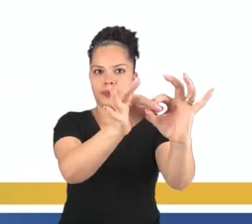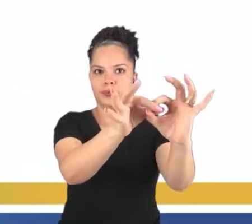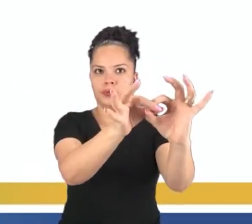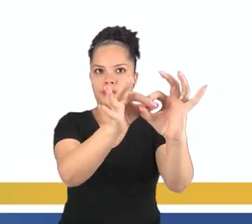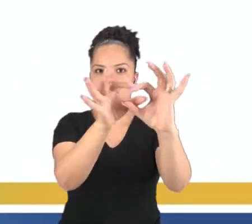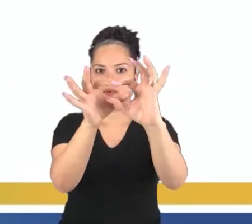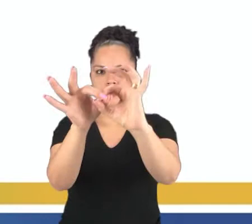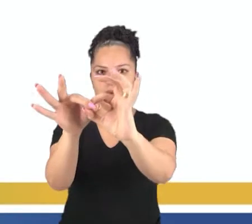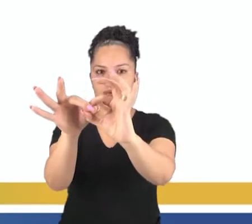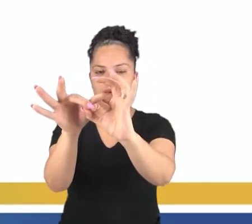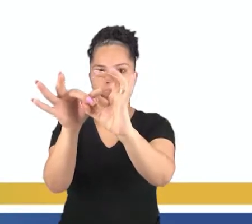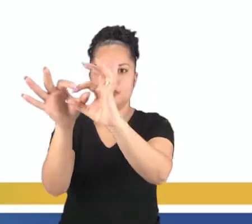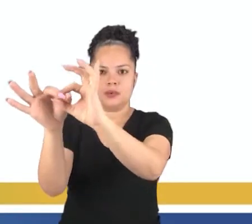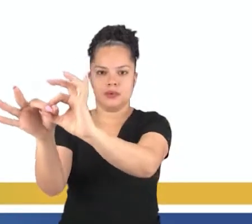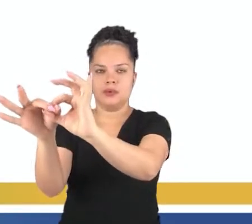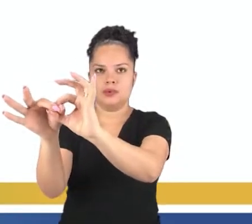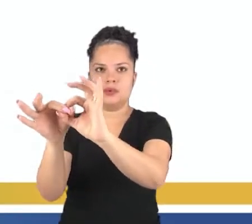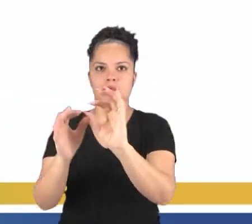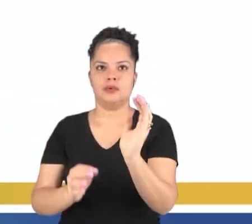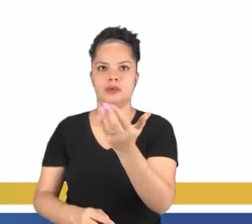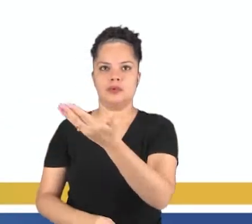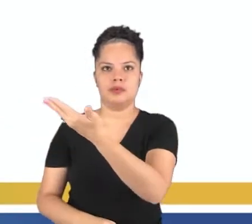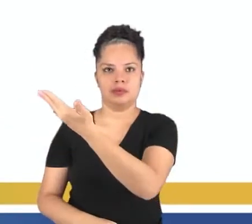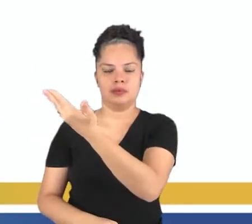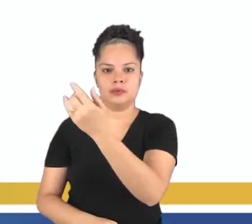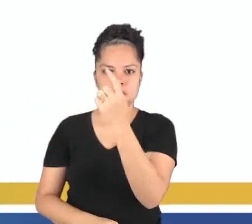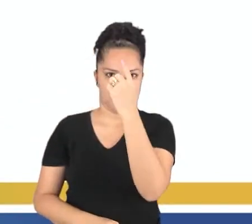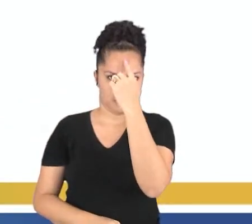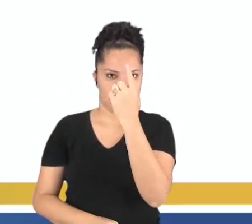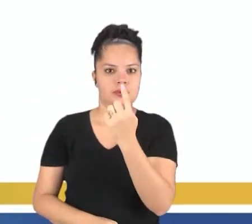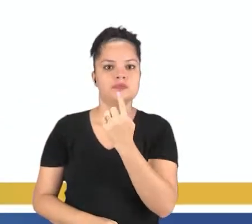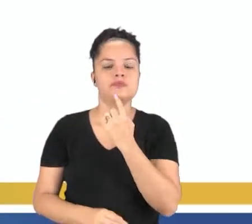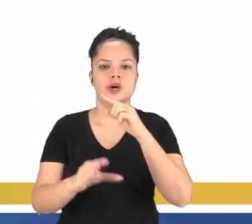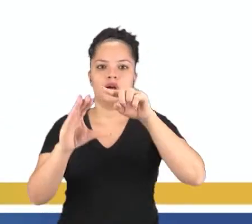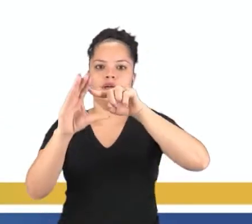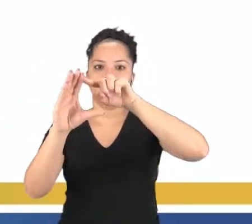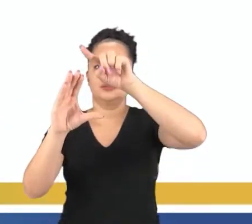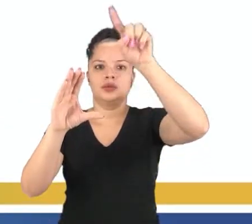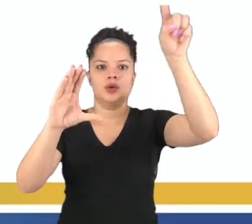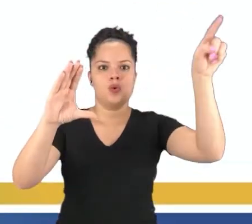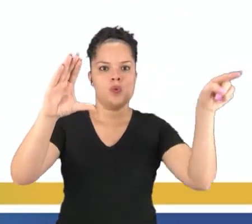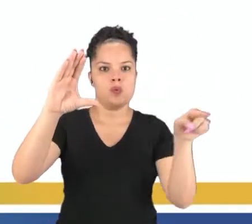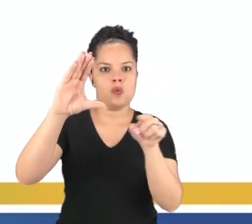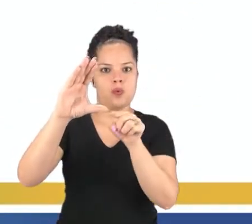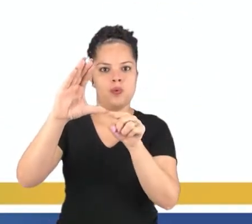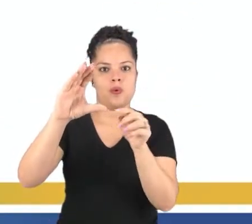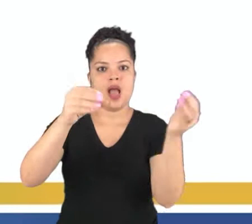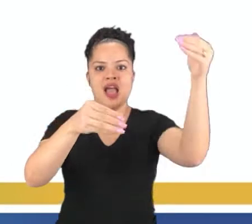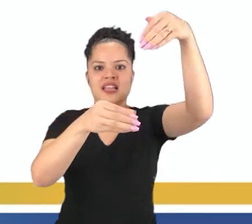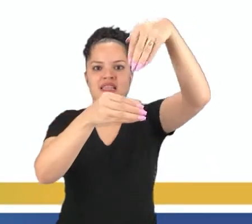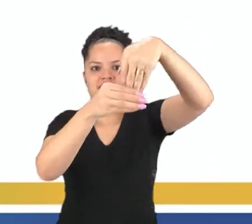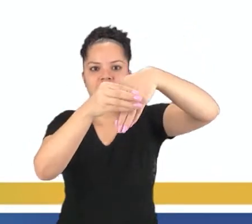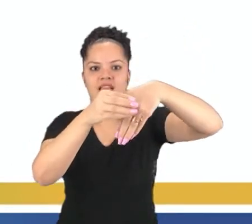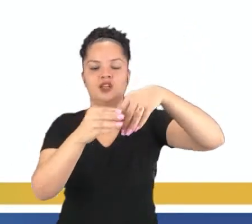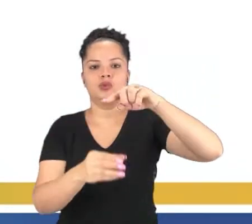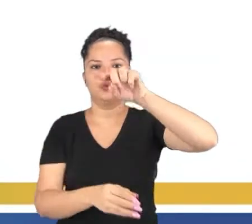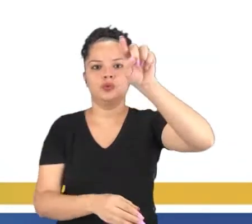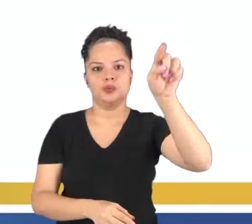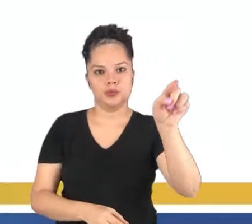distintos. Aqui nós temos duas circunferências, sendo que uma delas está dentro da outra,